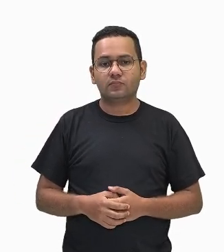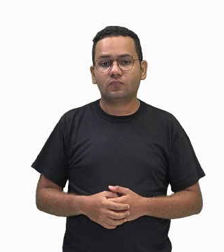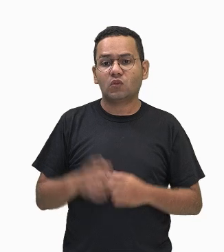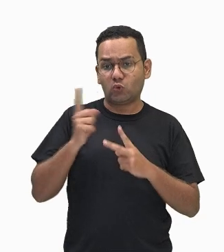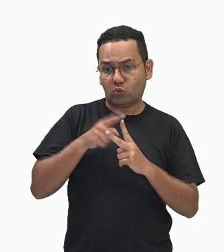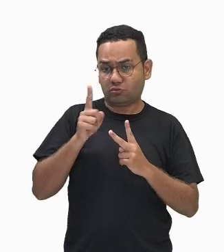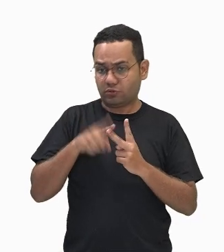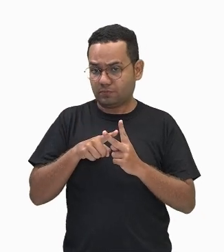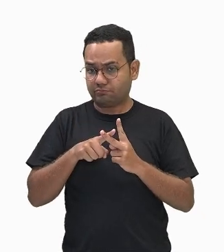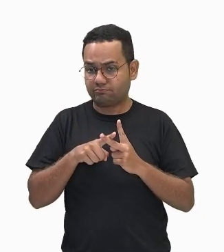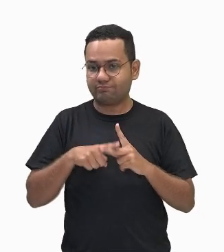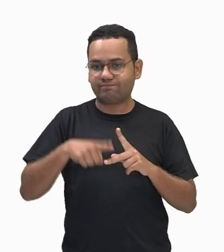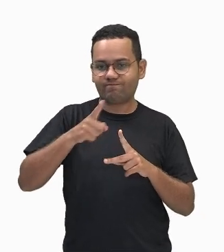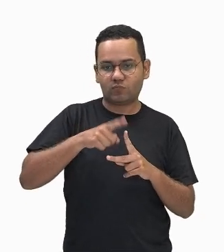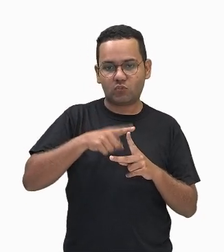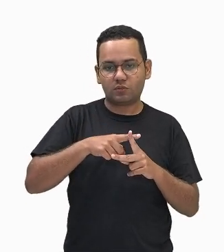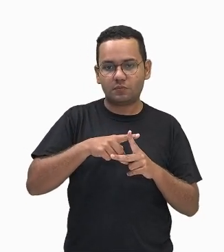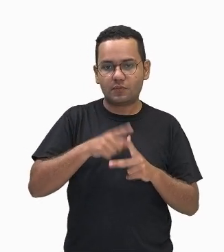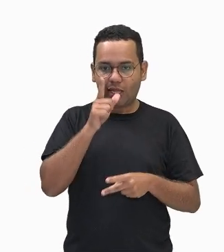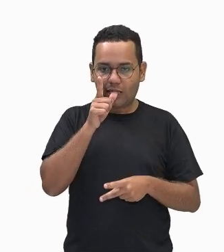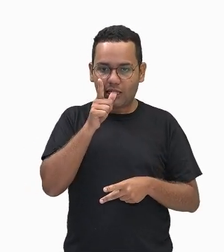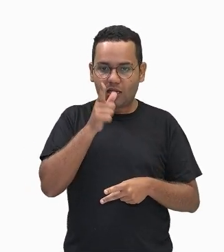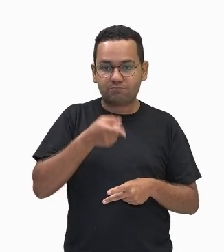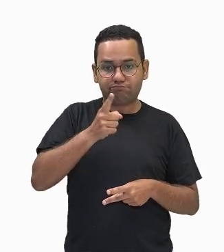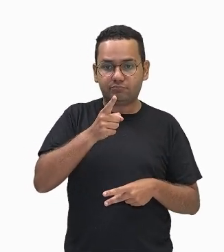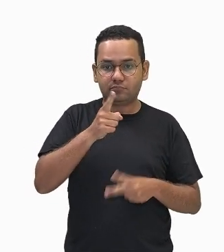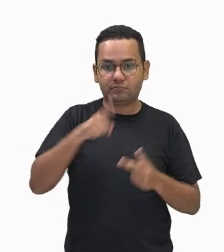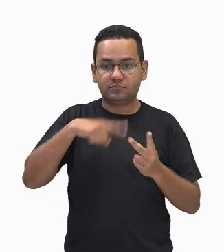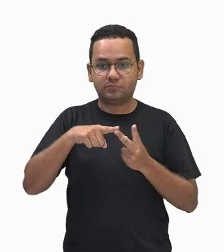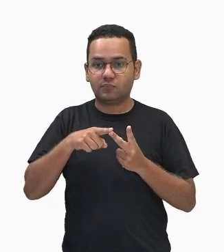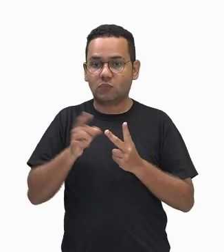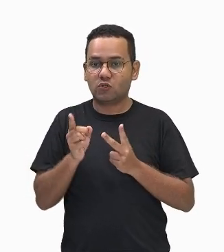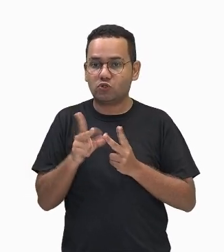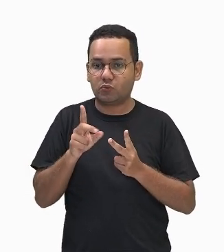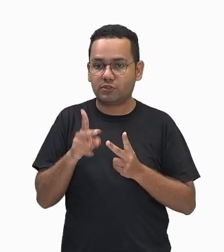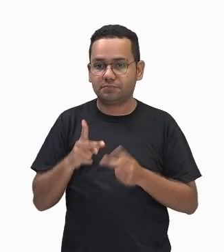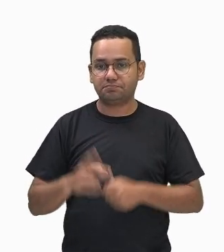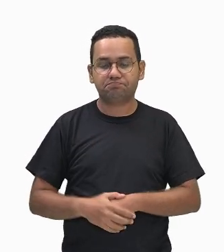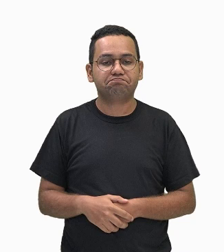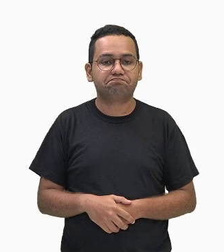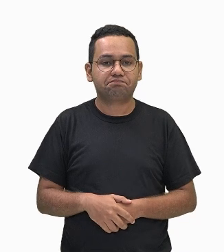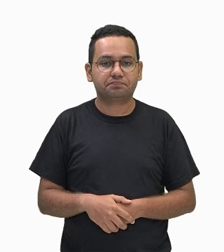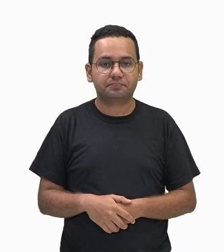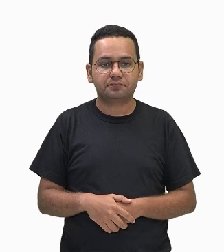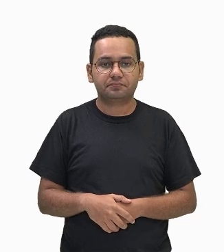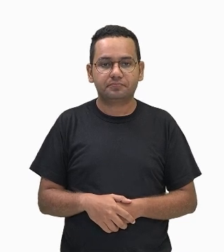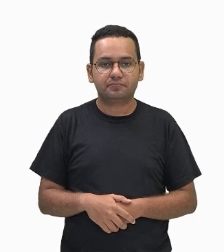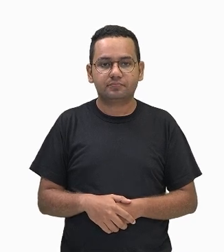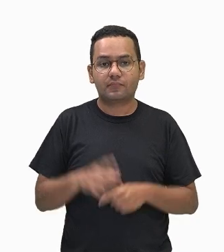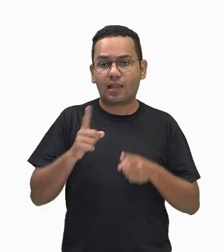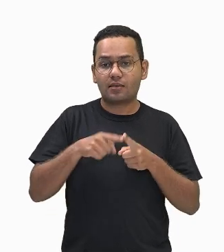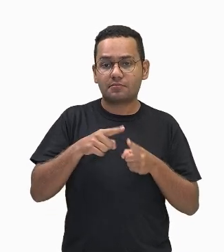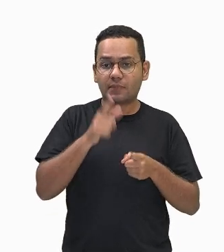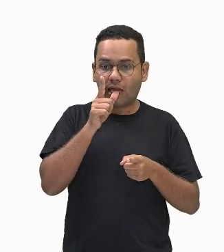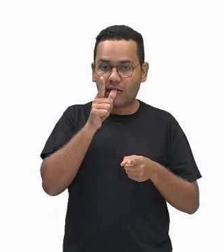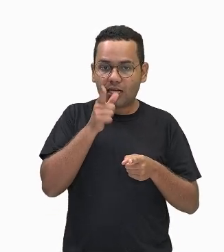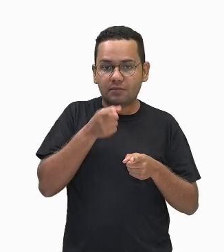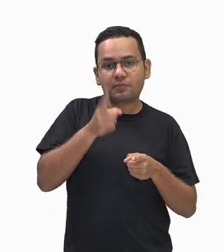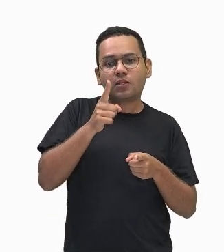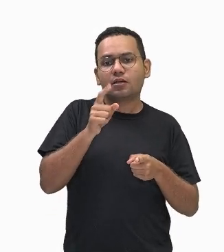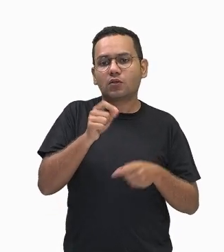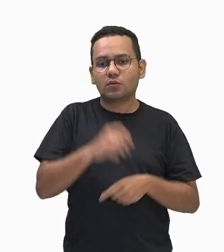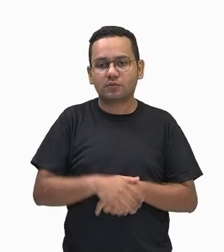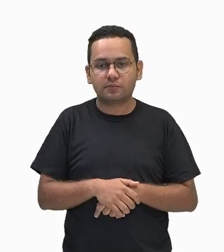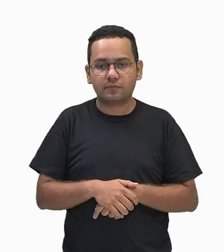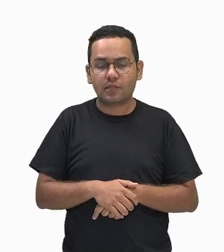ereção e ejaculação. A ereção é o resultado do aumento